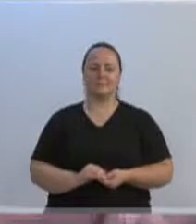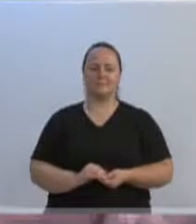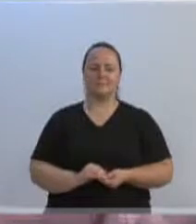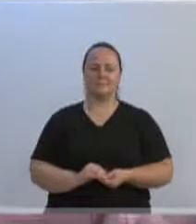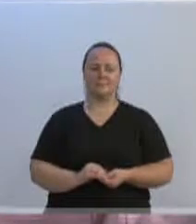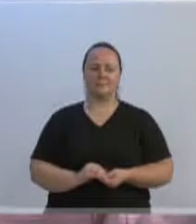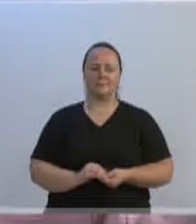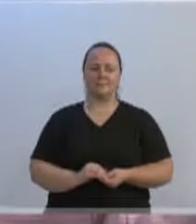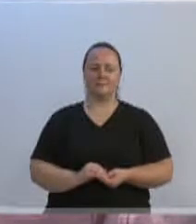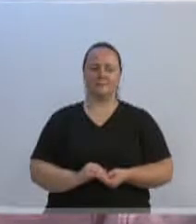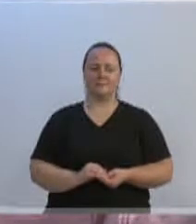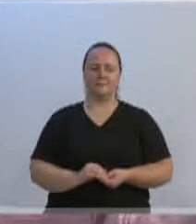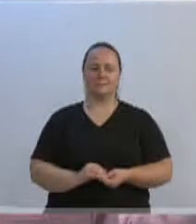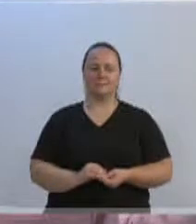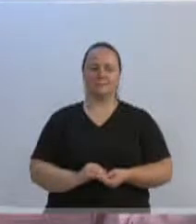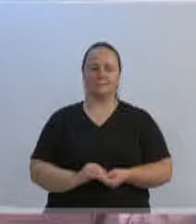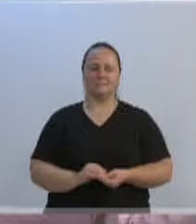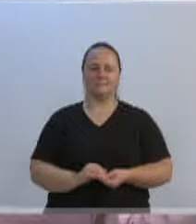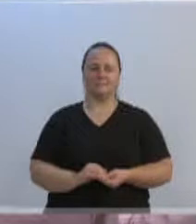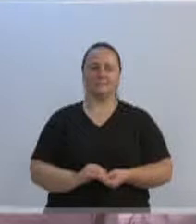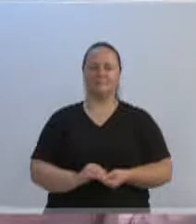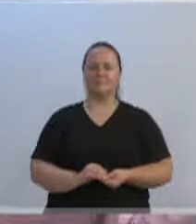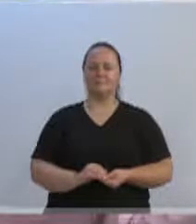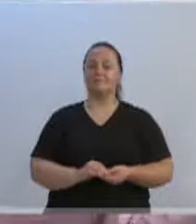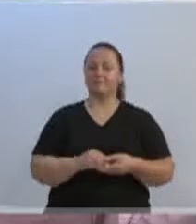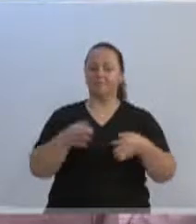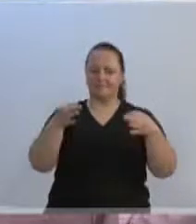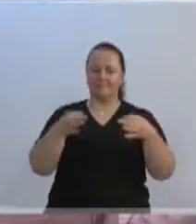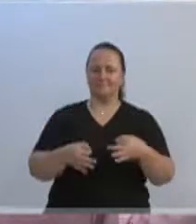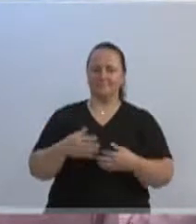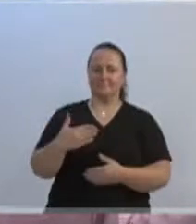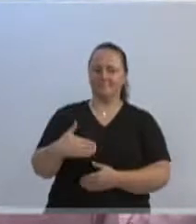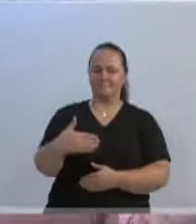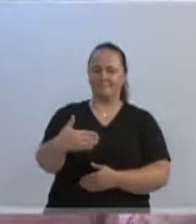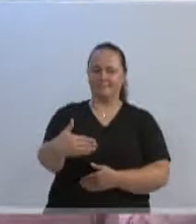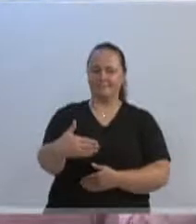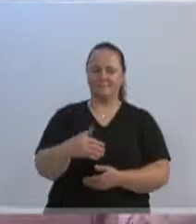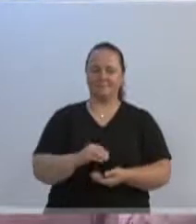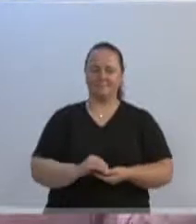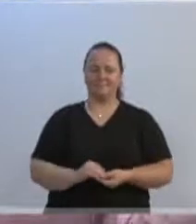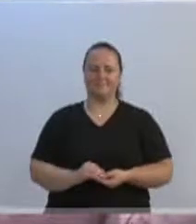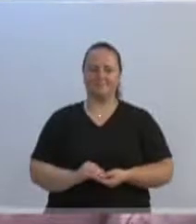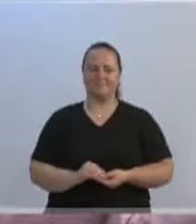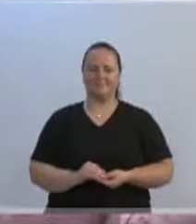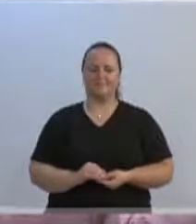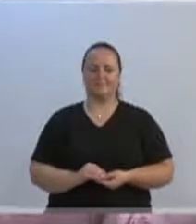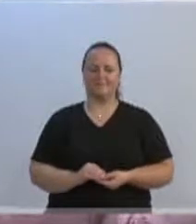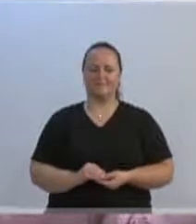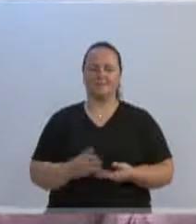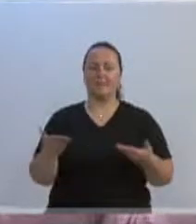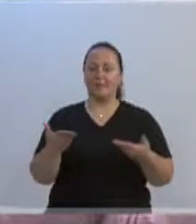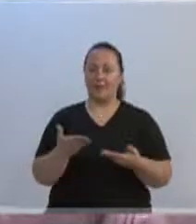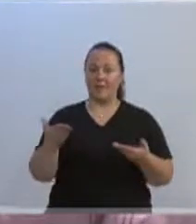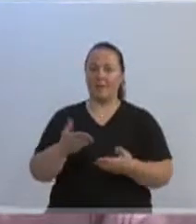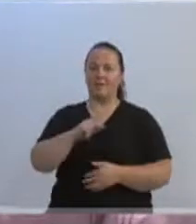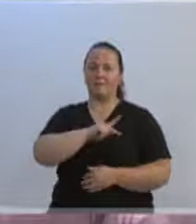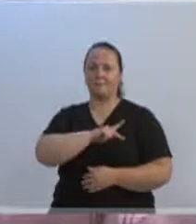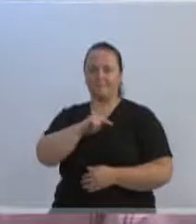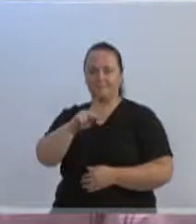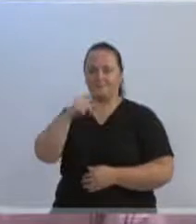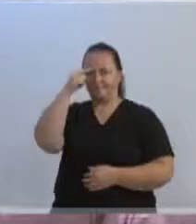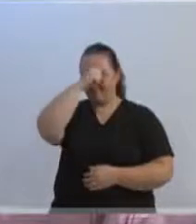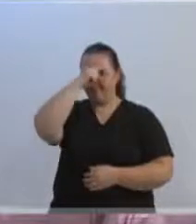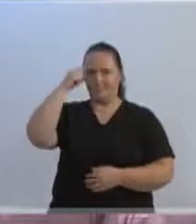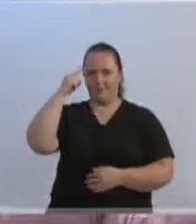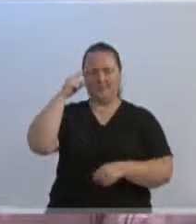muito bem dando segmento ao pronunciamento dos vereadores vamos ouvir agora o presidente da casa vereador marcos